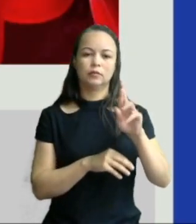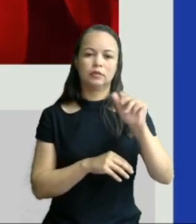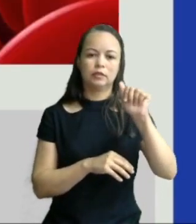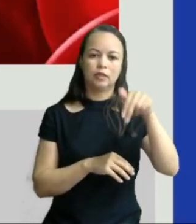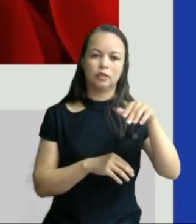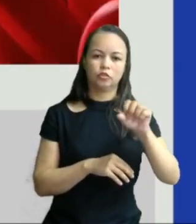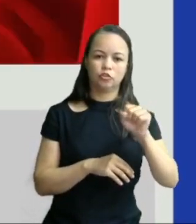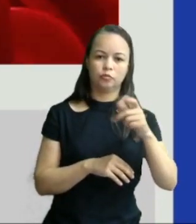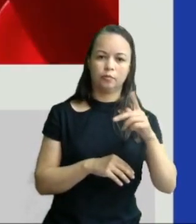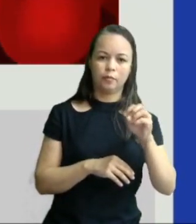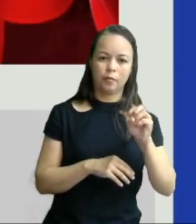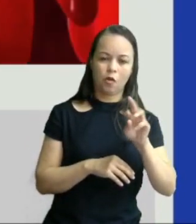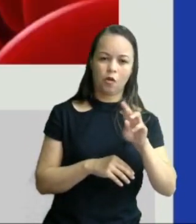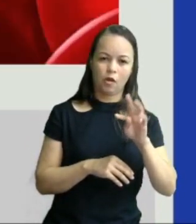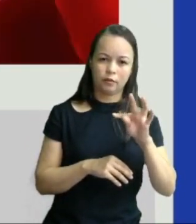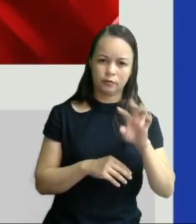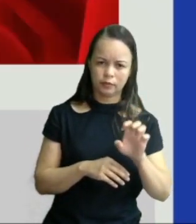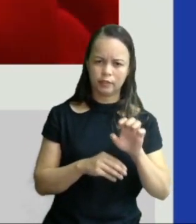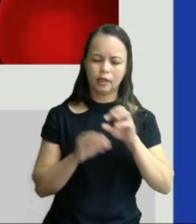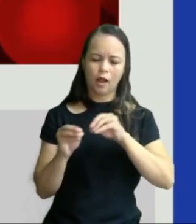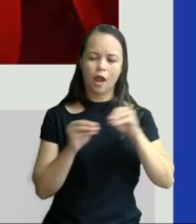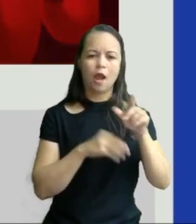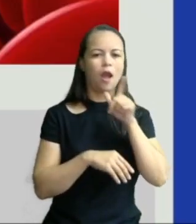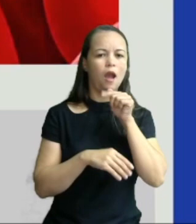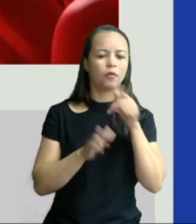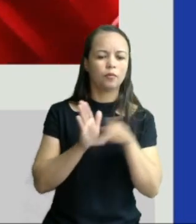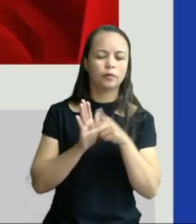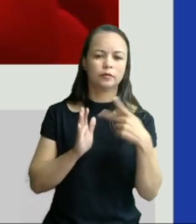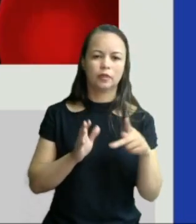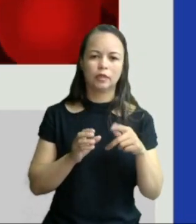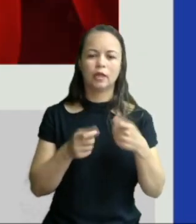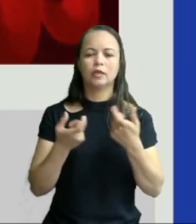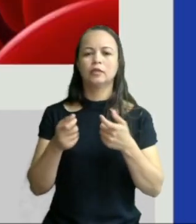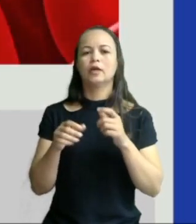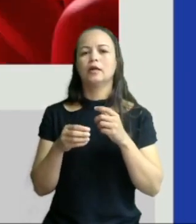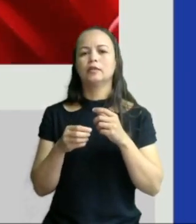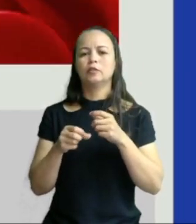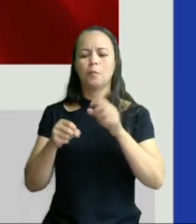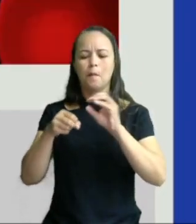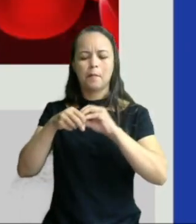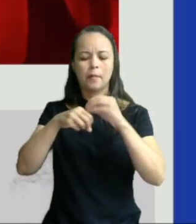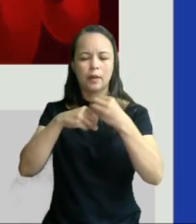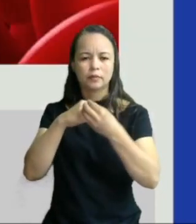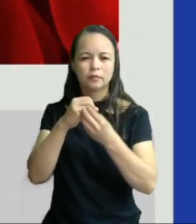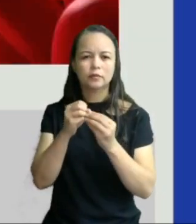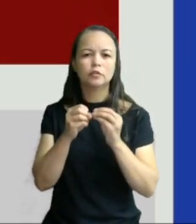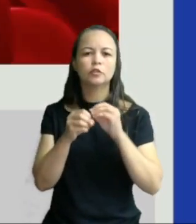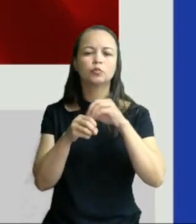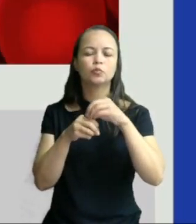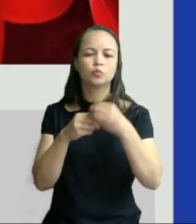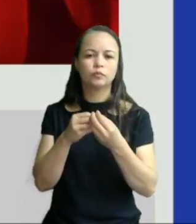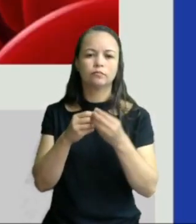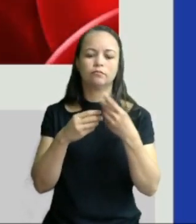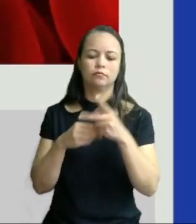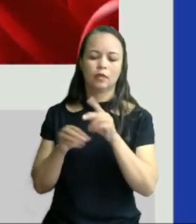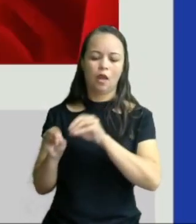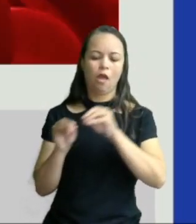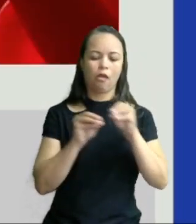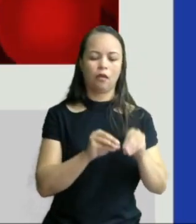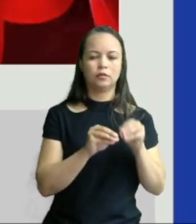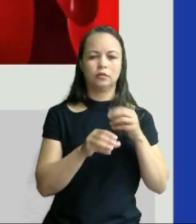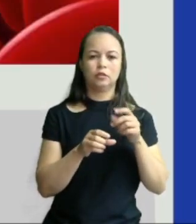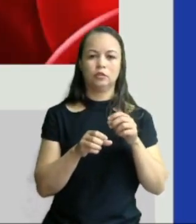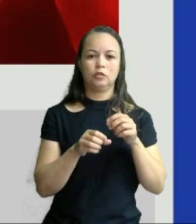Transporte, né? A água tem a propriedade de transportar líquidos e partículas de substância. Essa capacidade de